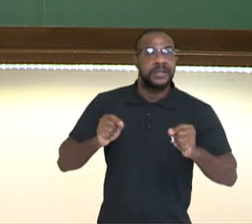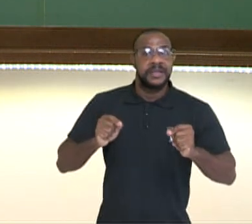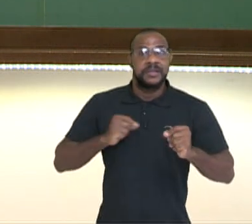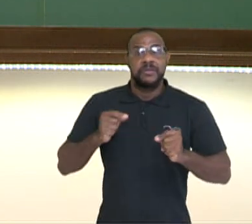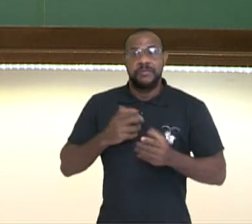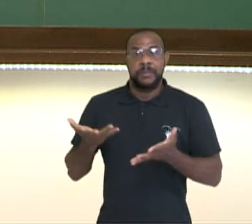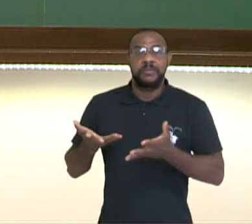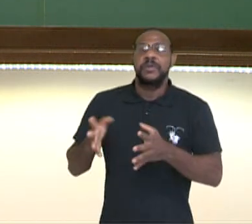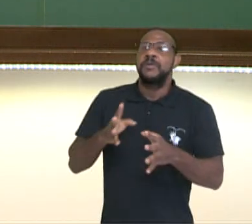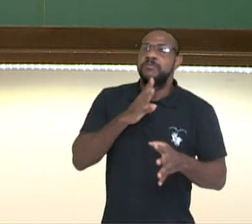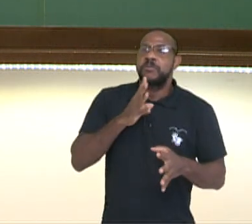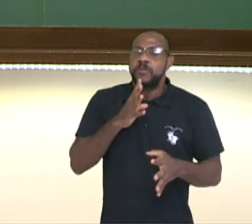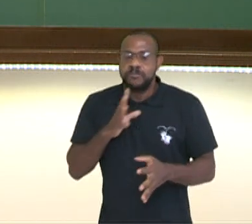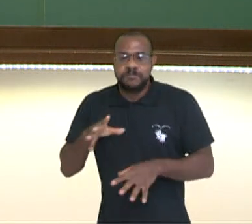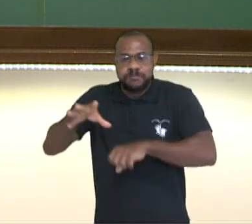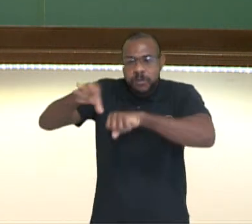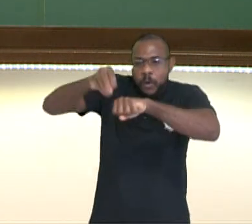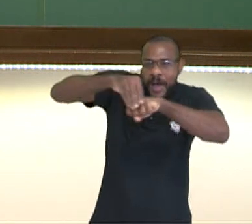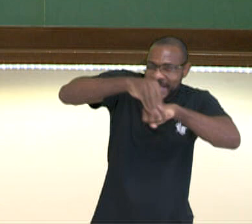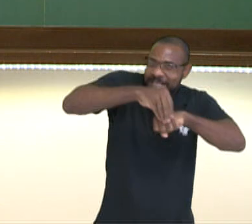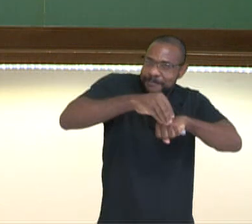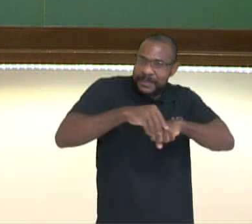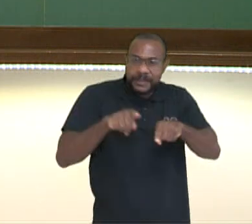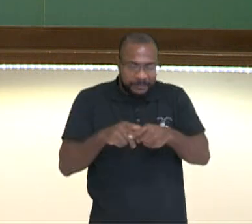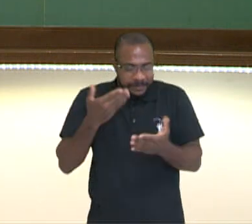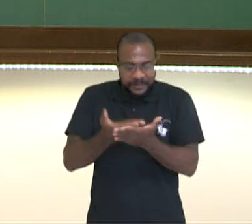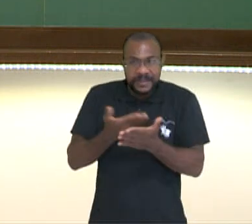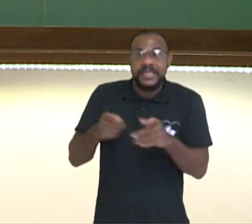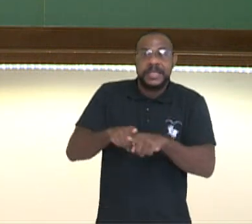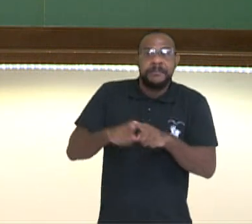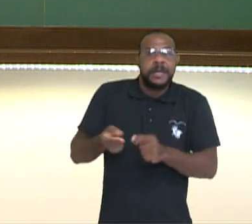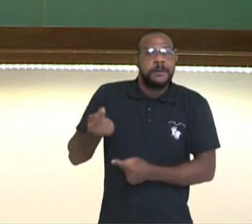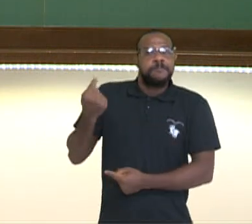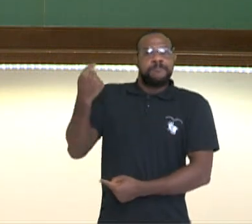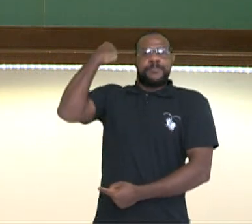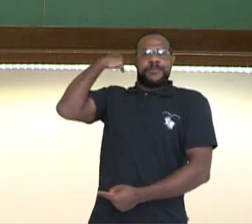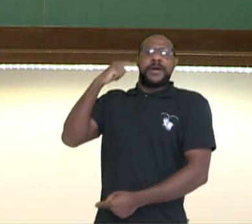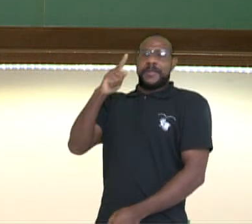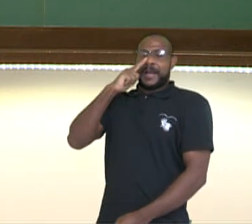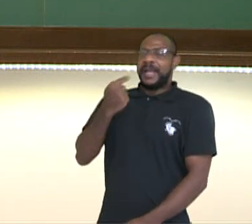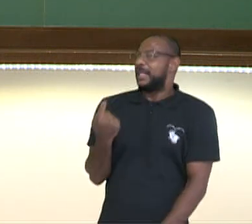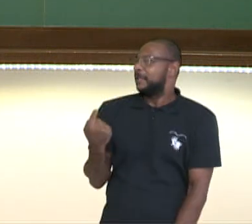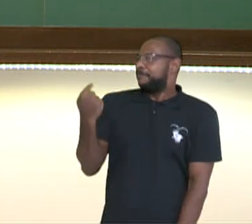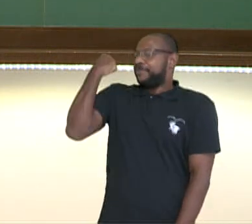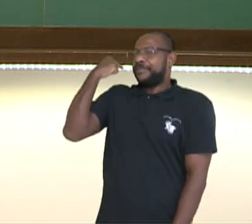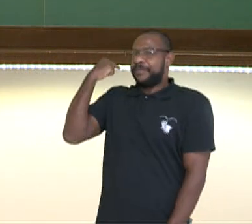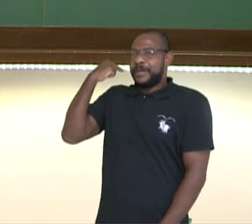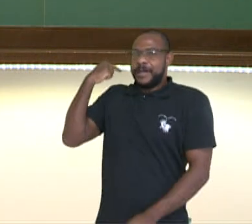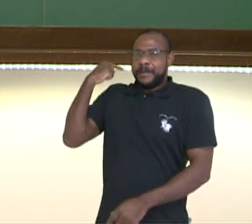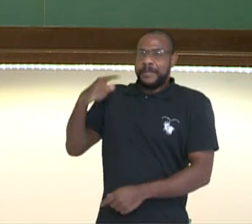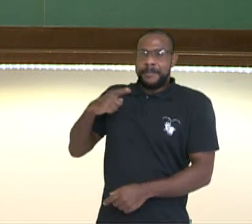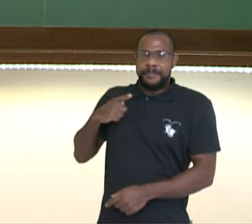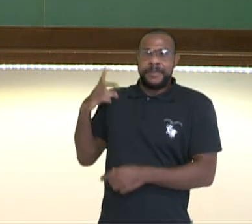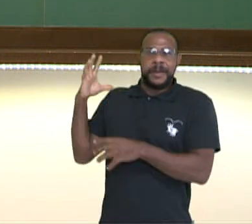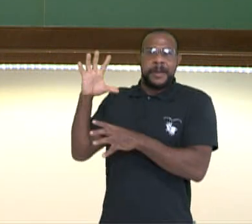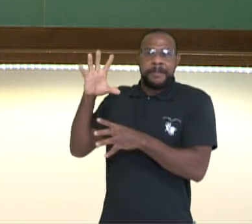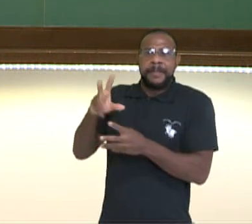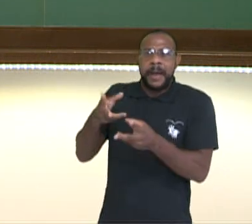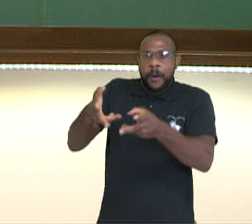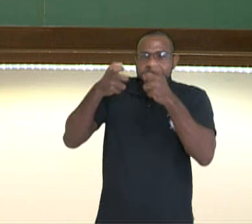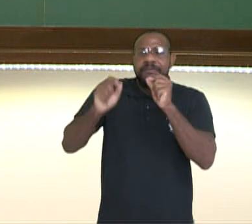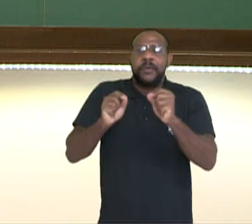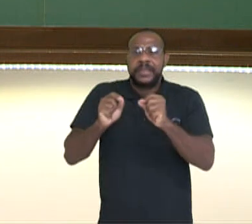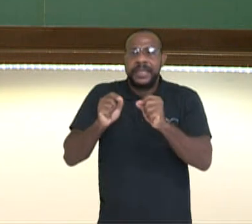explorar o conhecimento e também voltar até a Grécia Antiga para observar Sócrates, esse filósofo que tanto